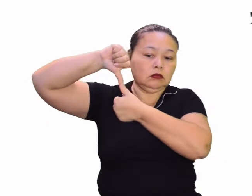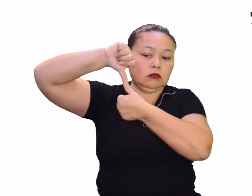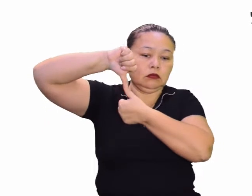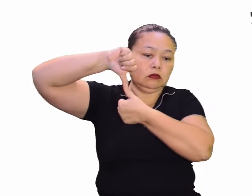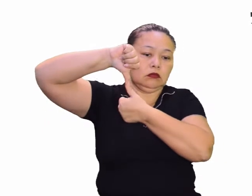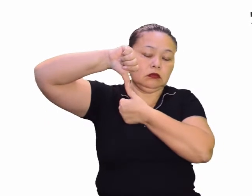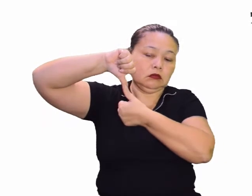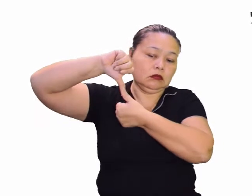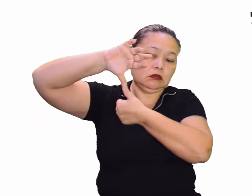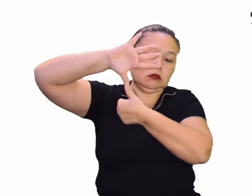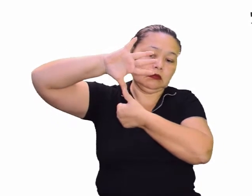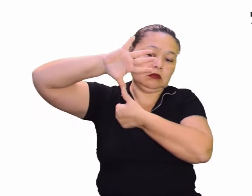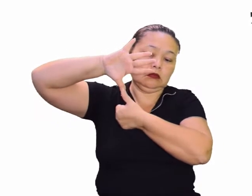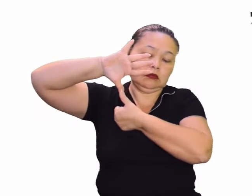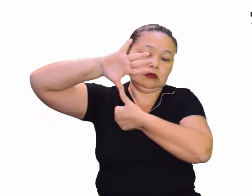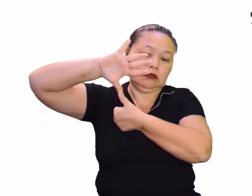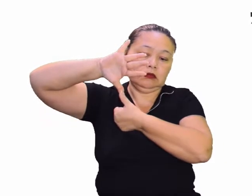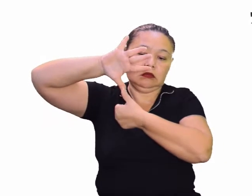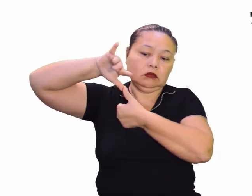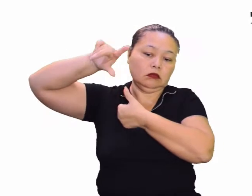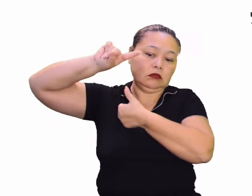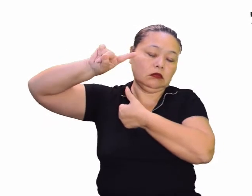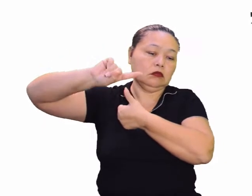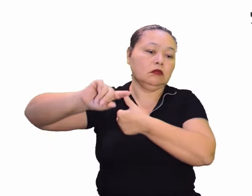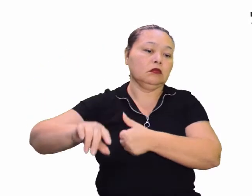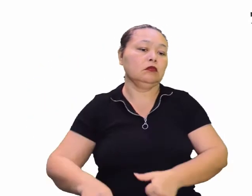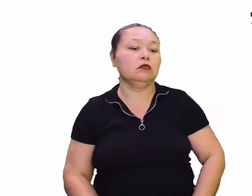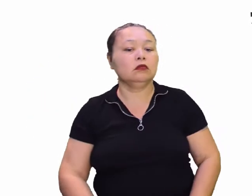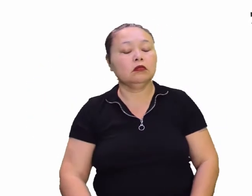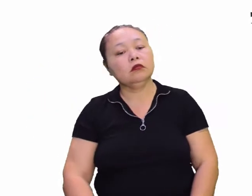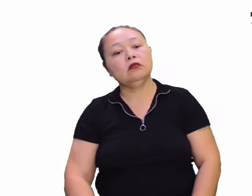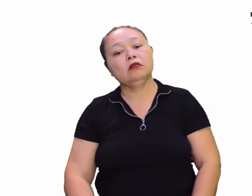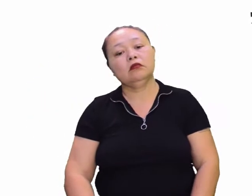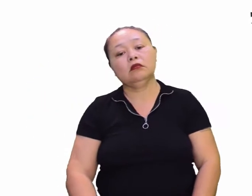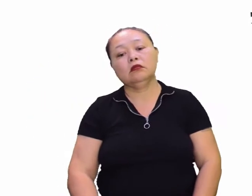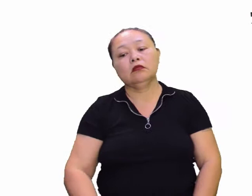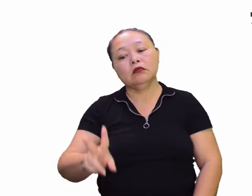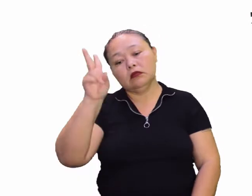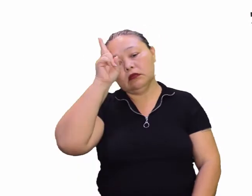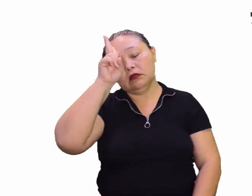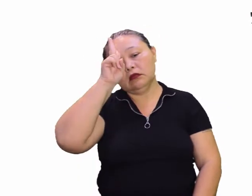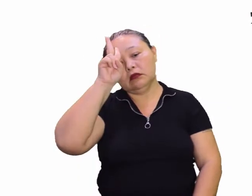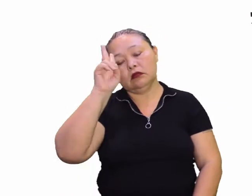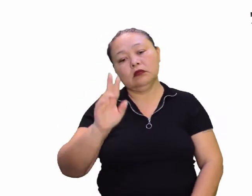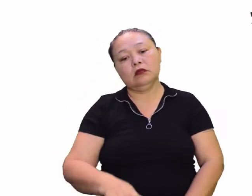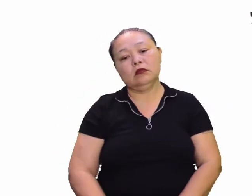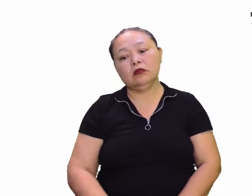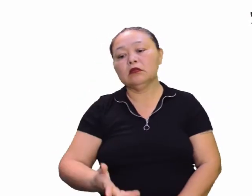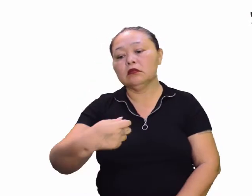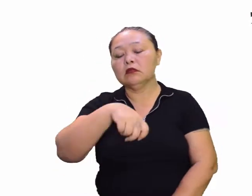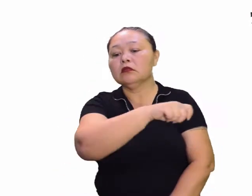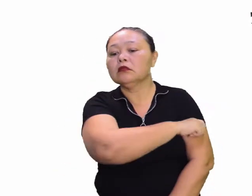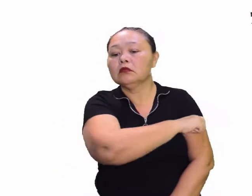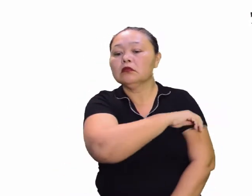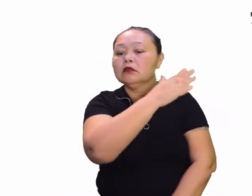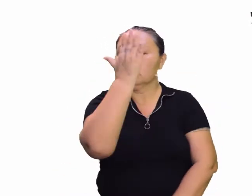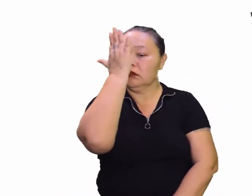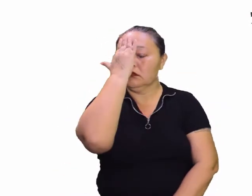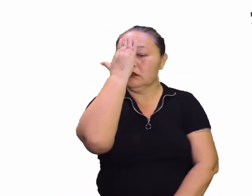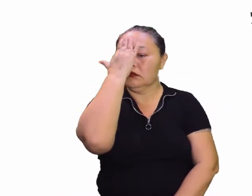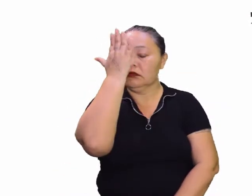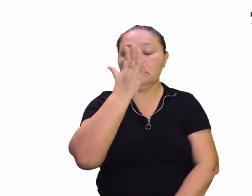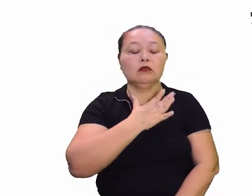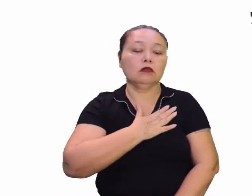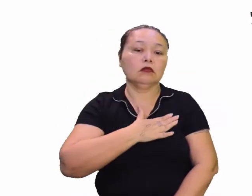Central, esse aqui é América do Norte, outro restante. Muito bem. Beleza? Só relembrando, né, Rogério? Com certeza. Os nossos alunos já sabem disso, né?